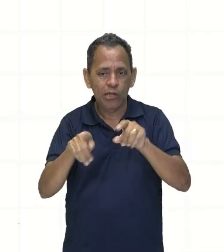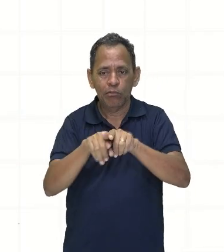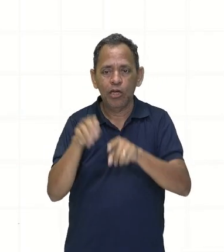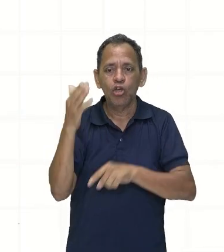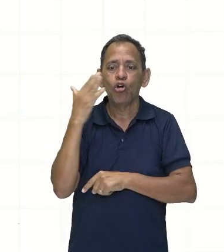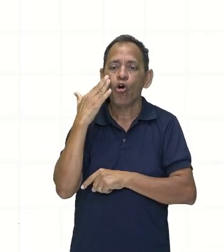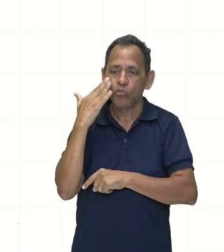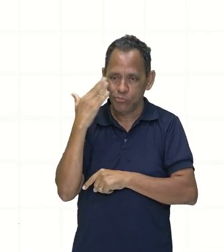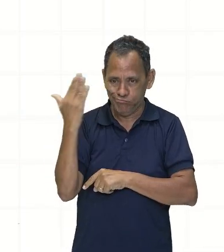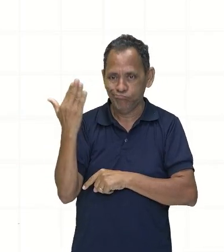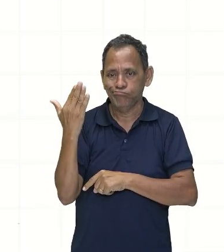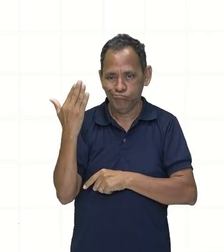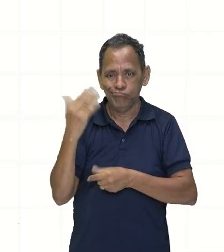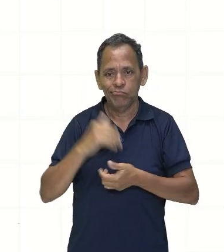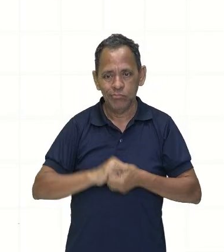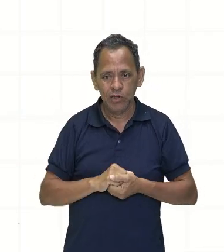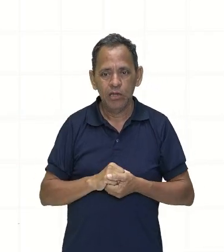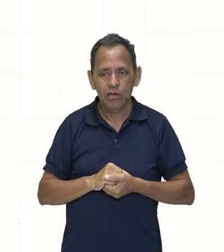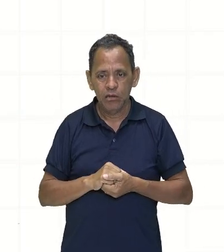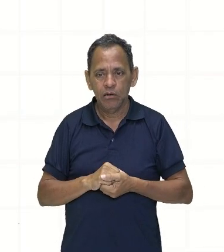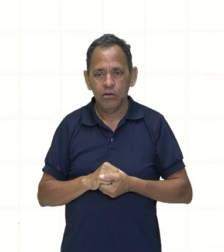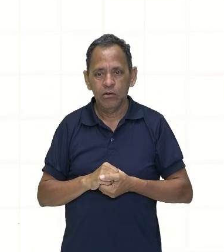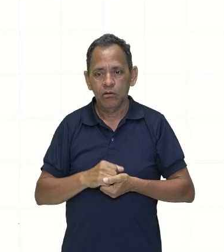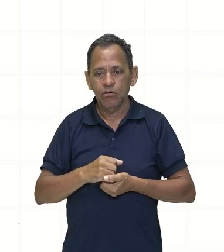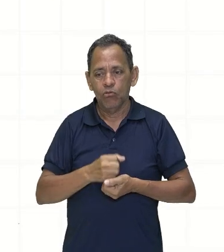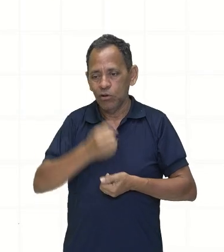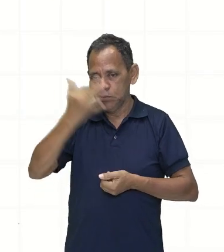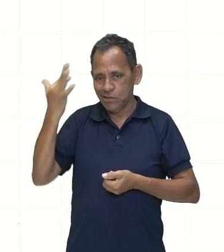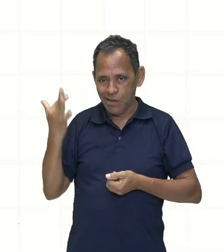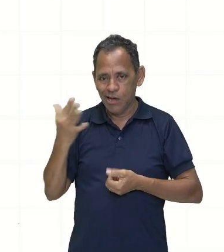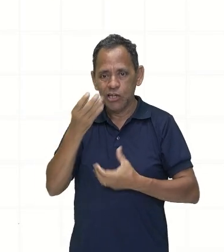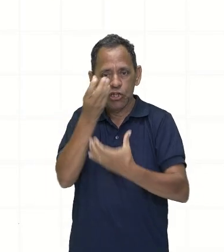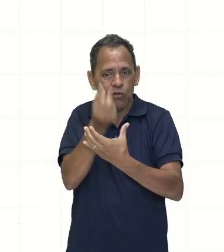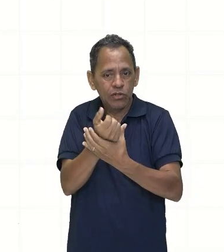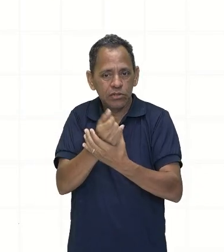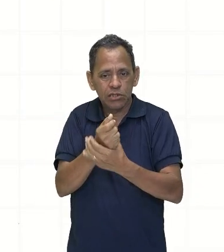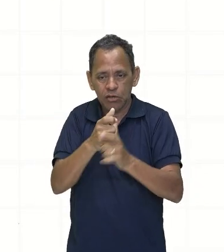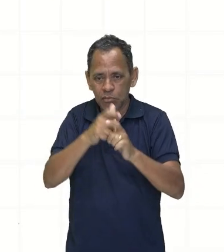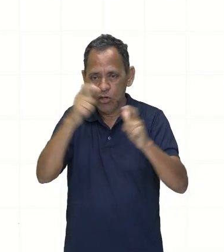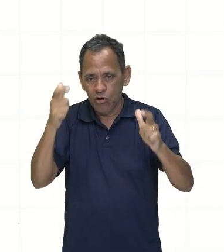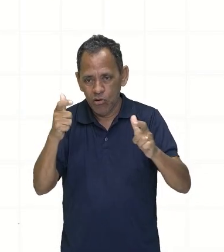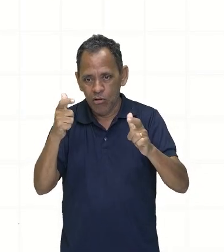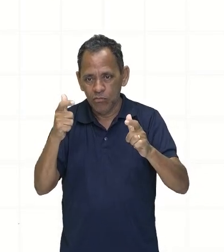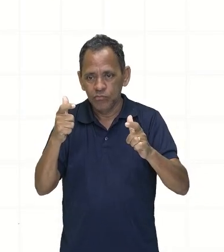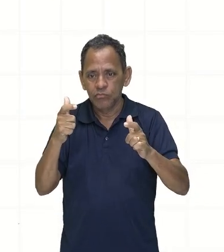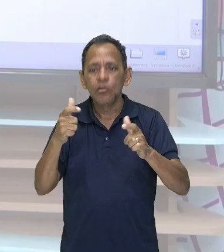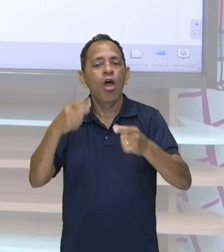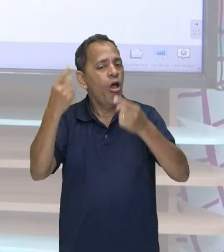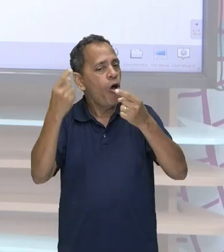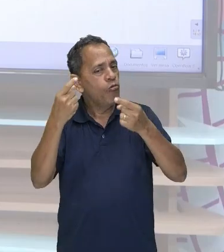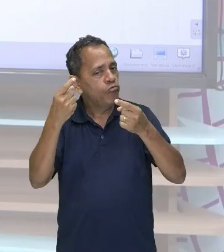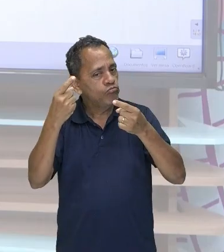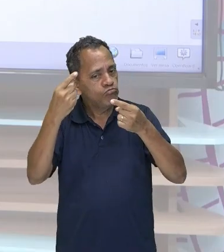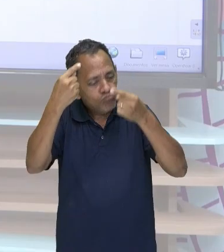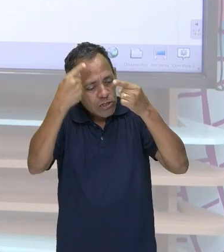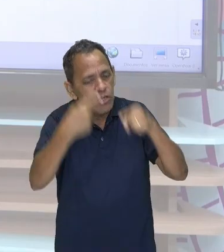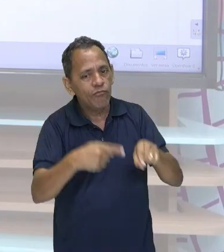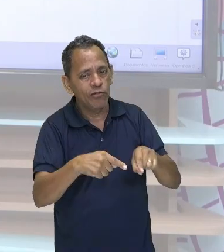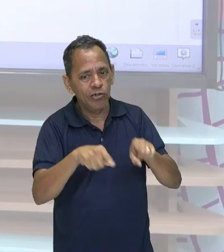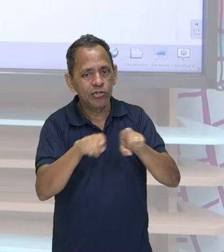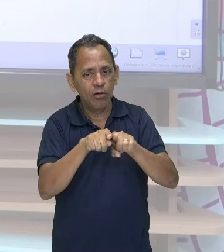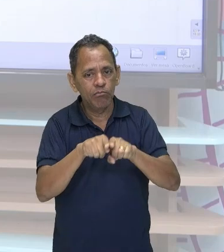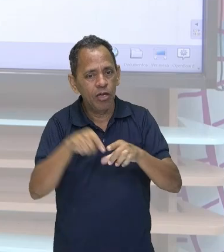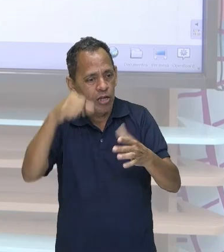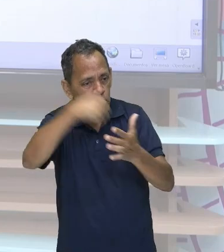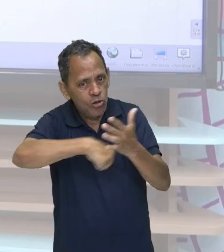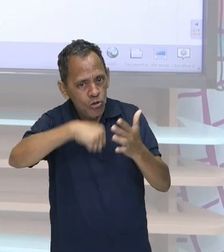de alfabetizados bem maior, né? Então, a gente tem aí um dos desafios também enfrentados